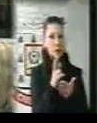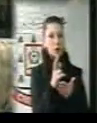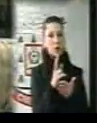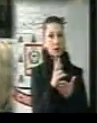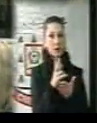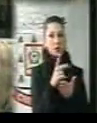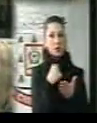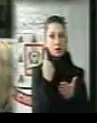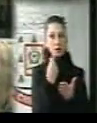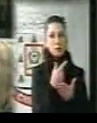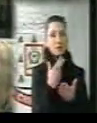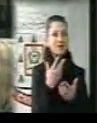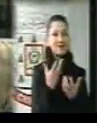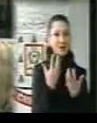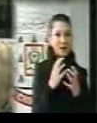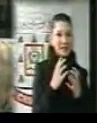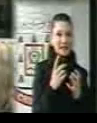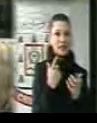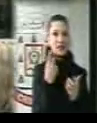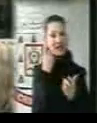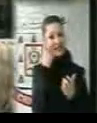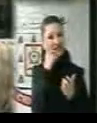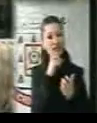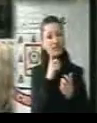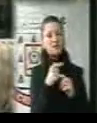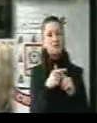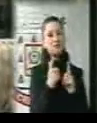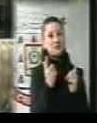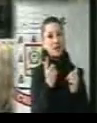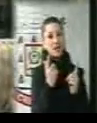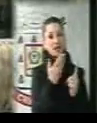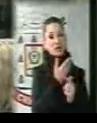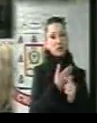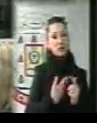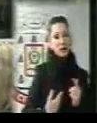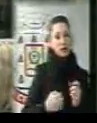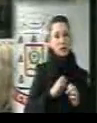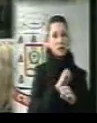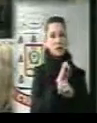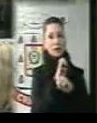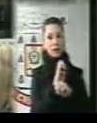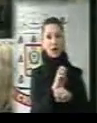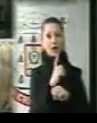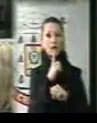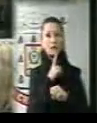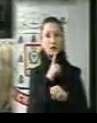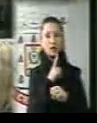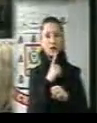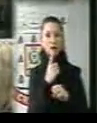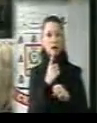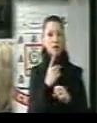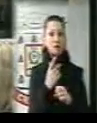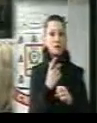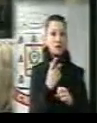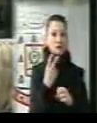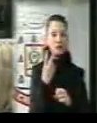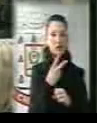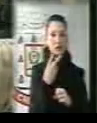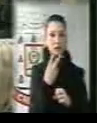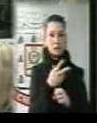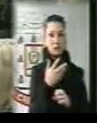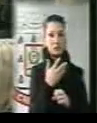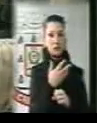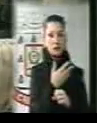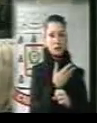foge para dar é na questão de datas. Mas como teve o governador do estado aqui, quando o passamento da mãe do senhor